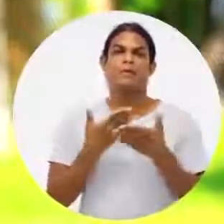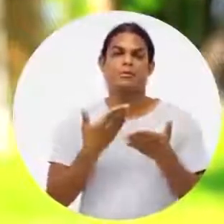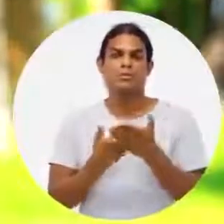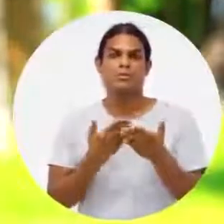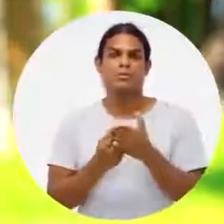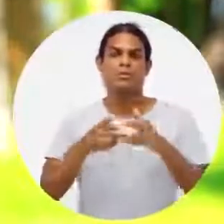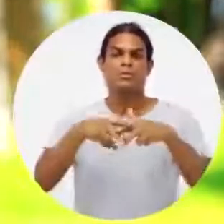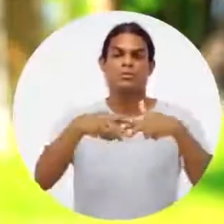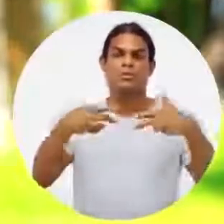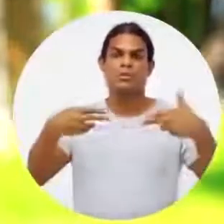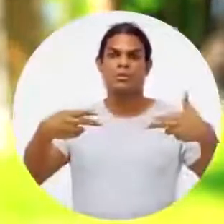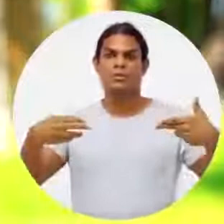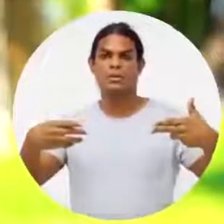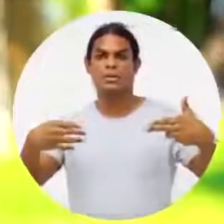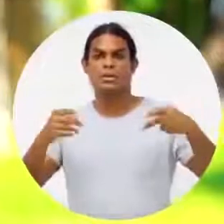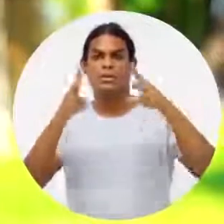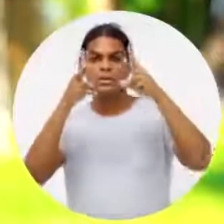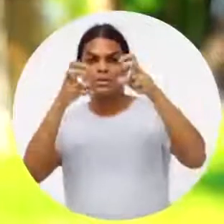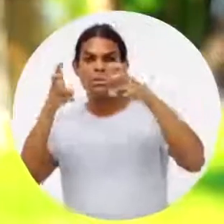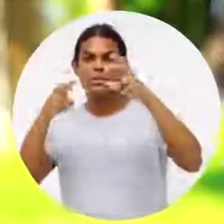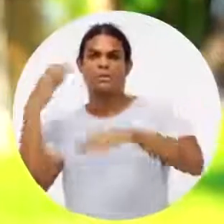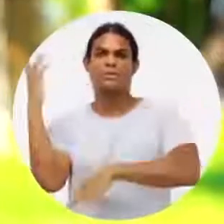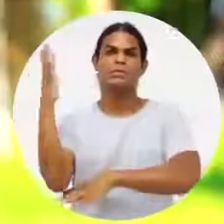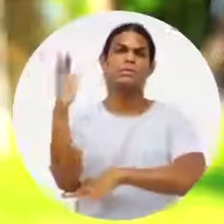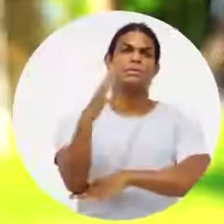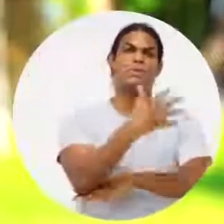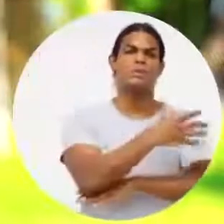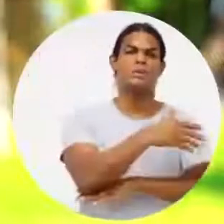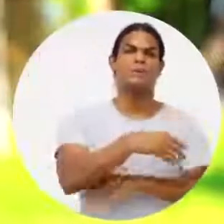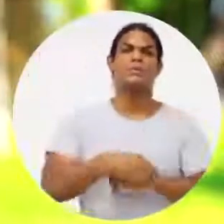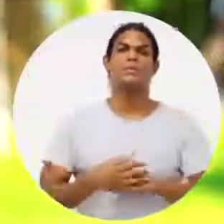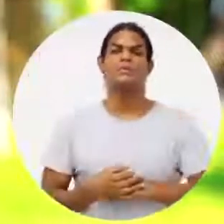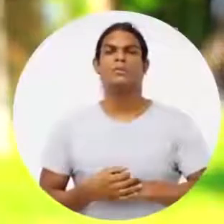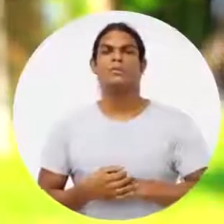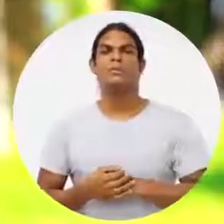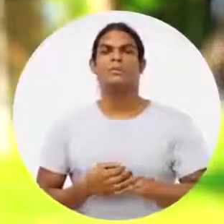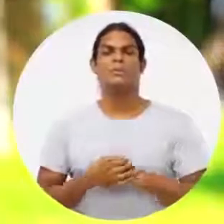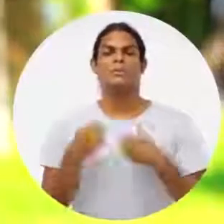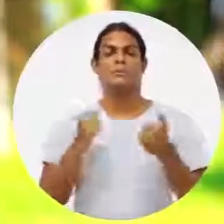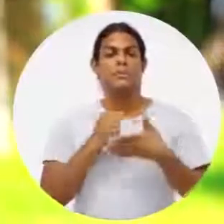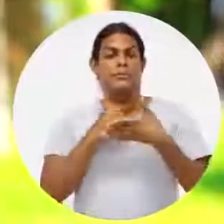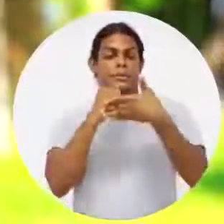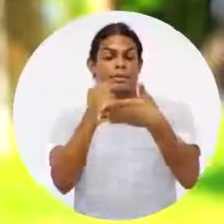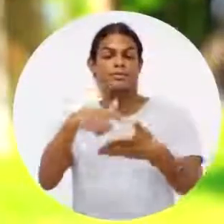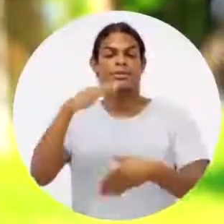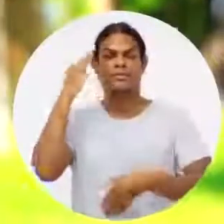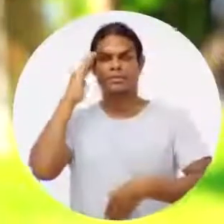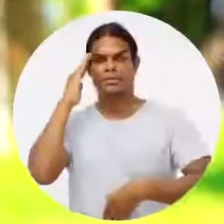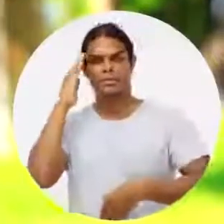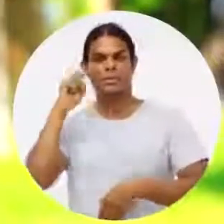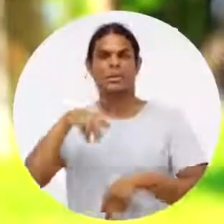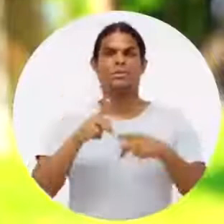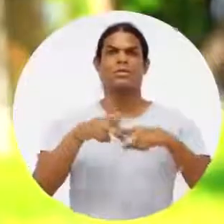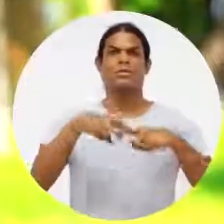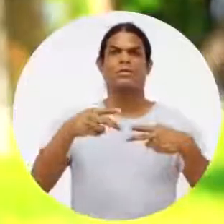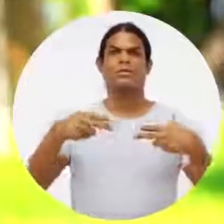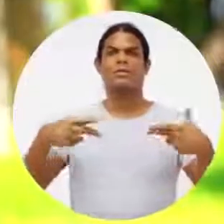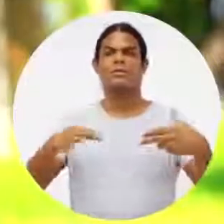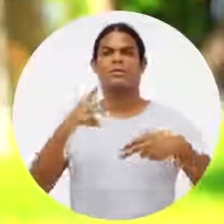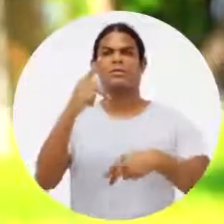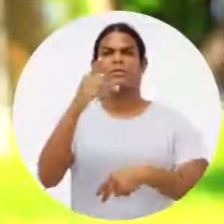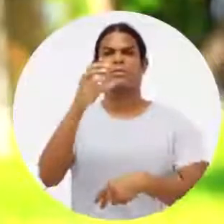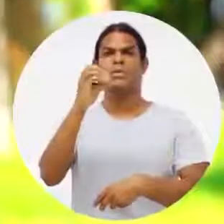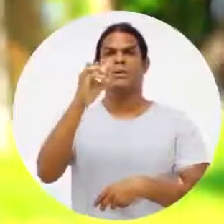uma ferramenta de percepção ambiental, ok? Que ele proporciona esse entendimento. Essa ferramenta